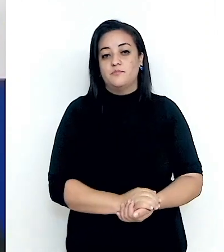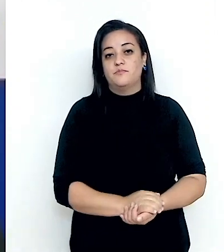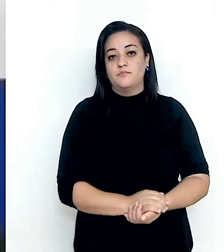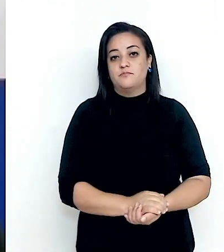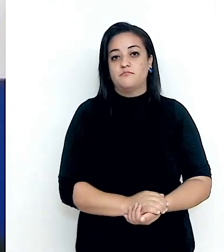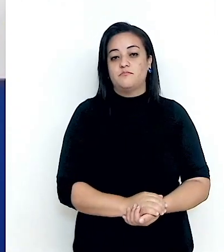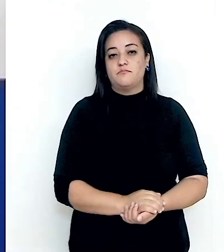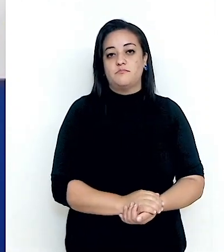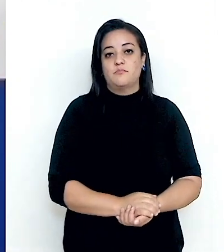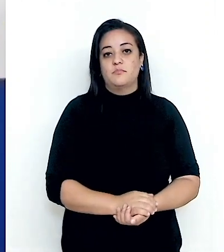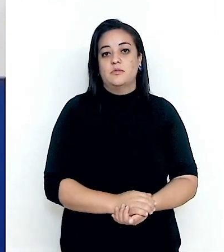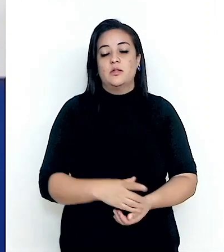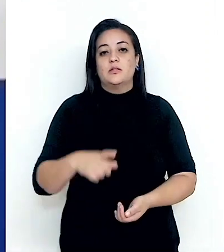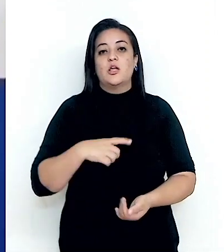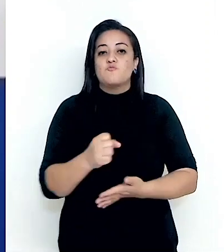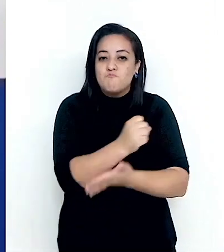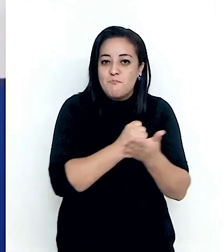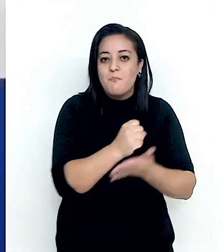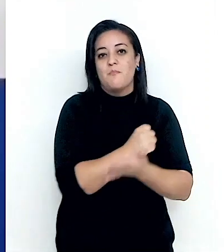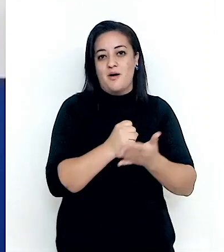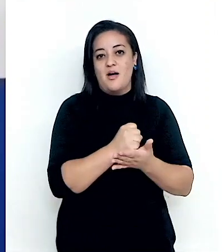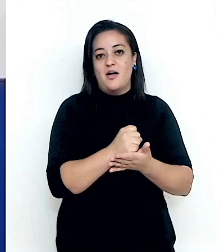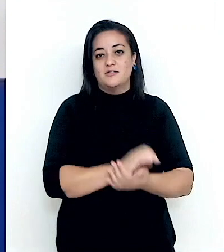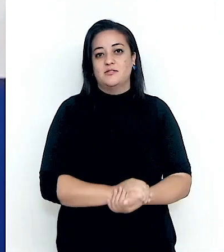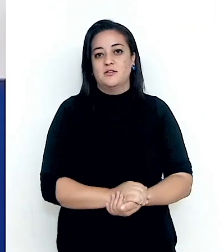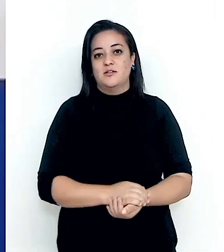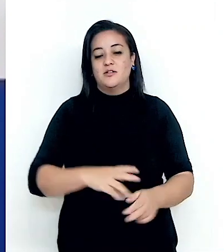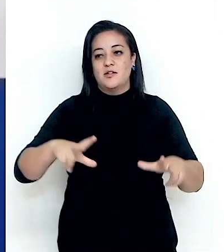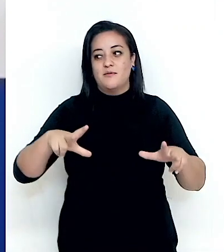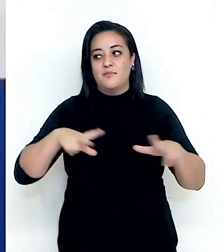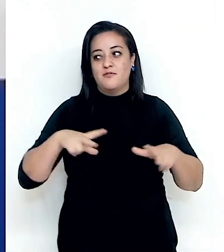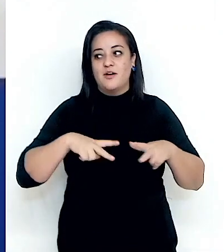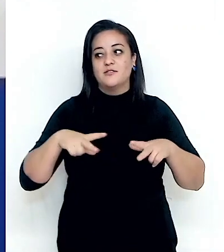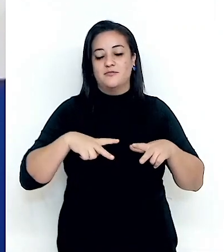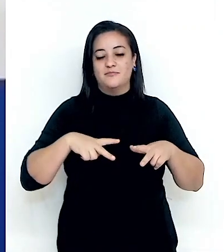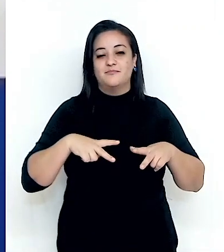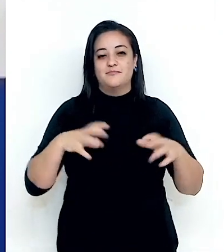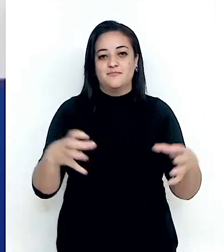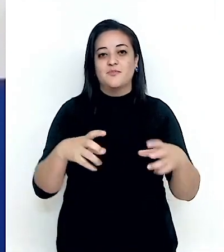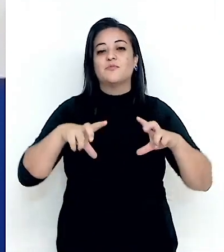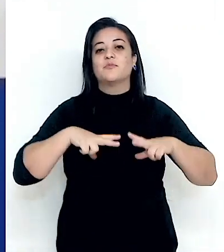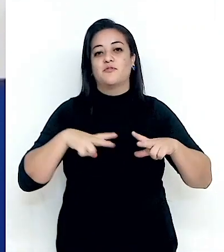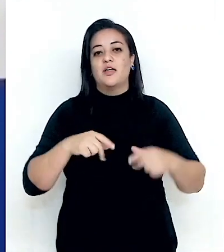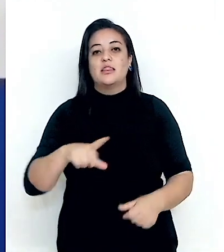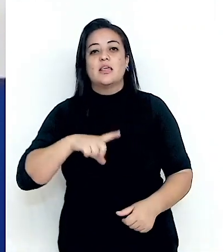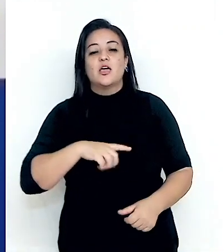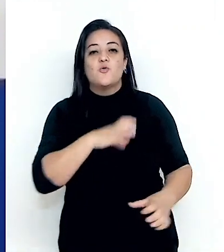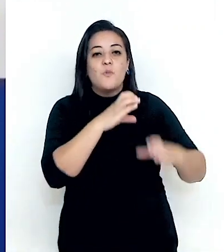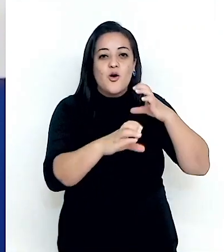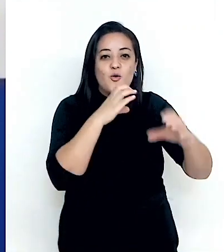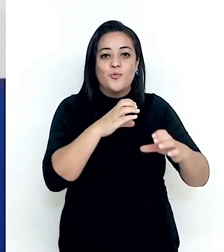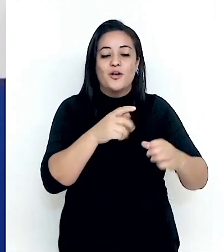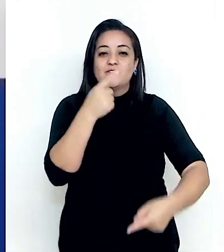eles têm uma consolidação no setor privado, mas eles têm uma comunicação com